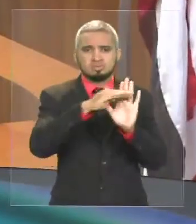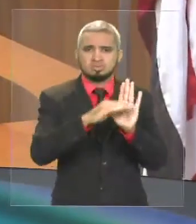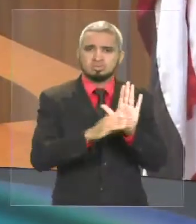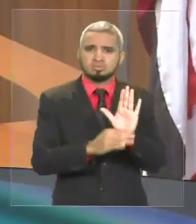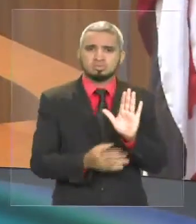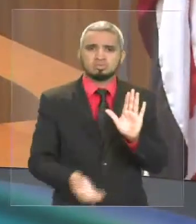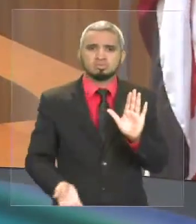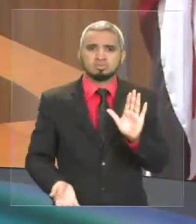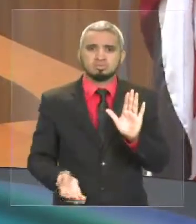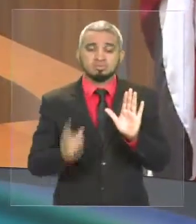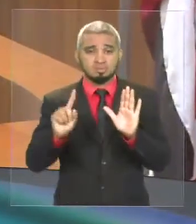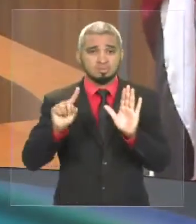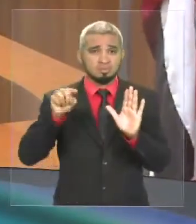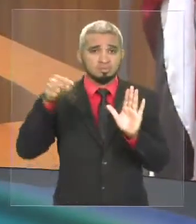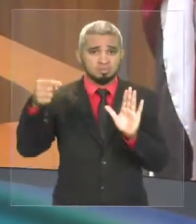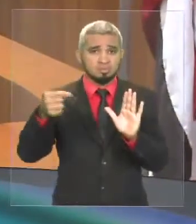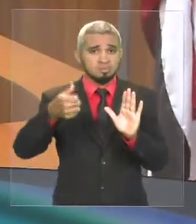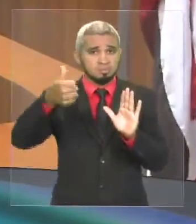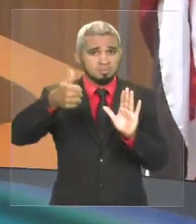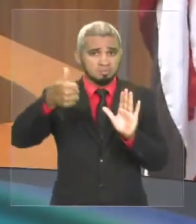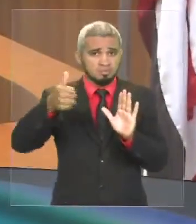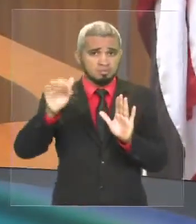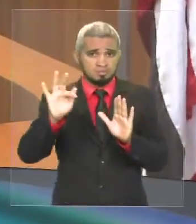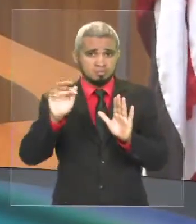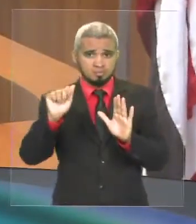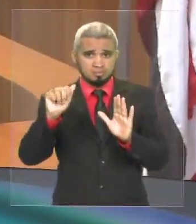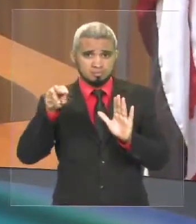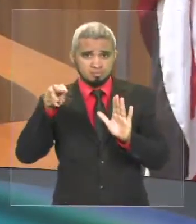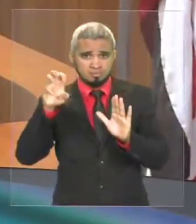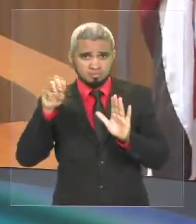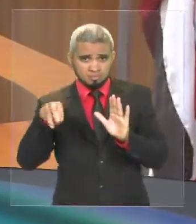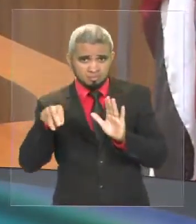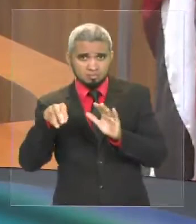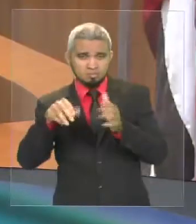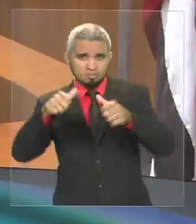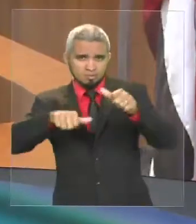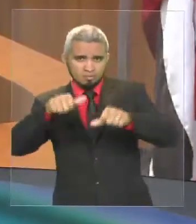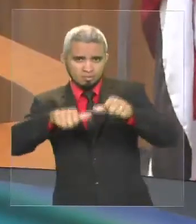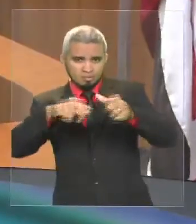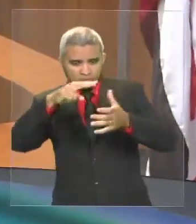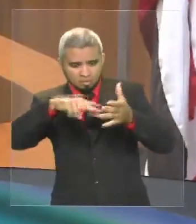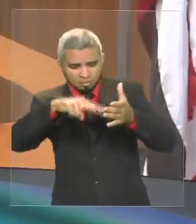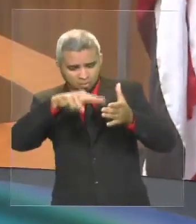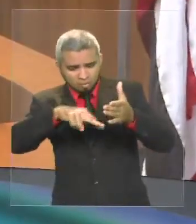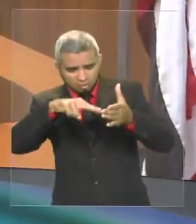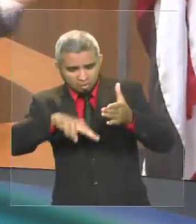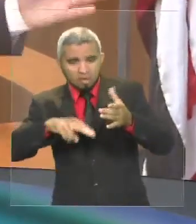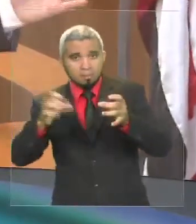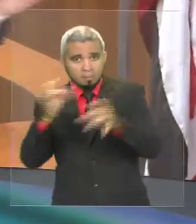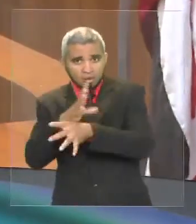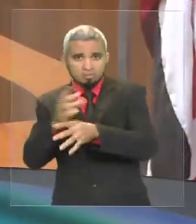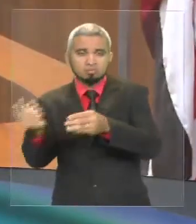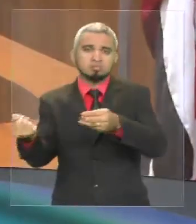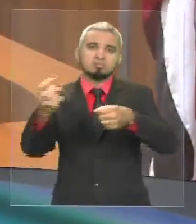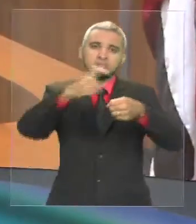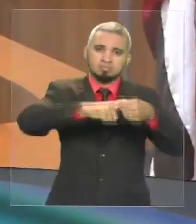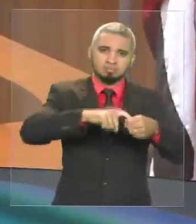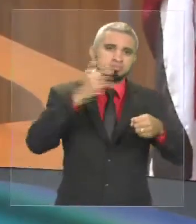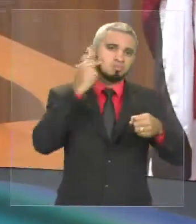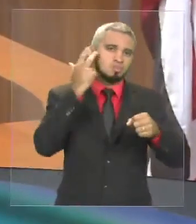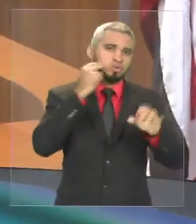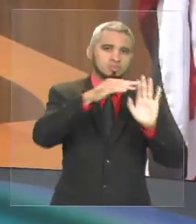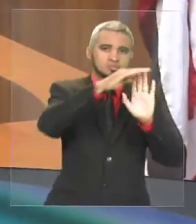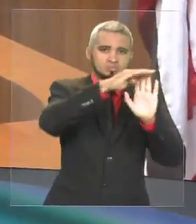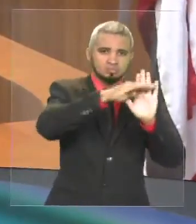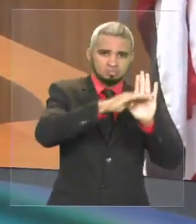após a apreciação por parte da Federação dos Municípios, esse projeto volte para a ordem do dia e aí sim o debate